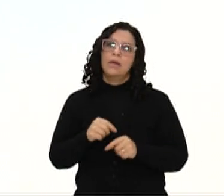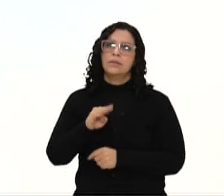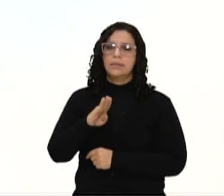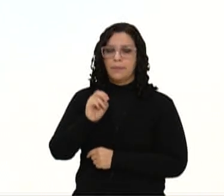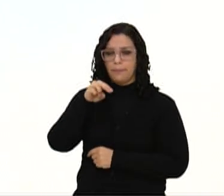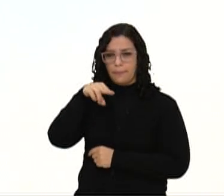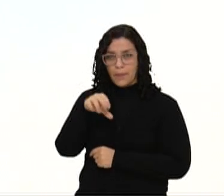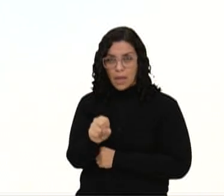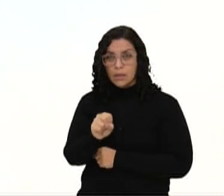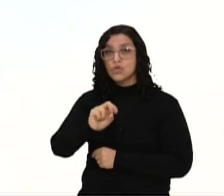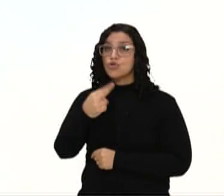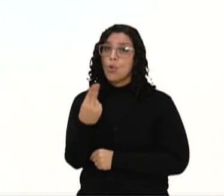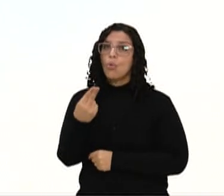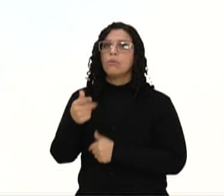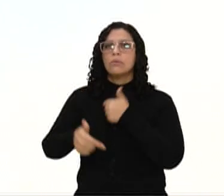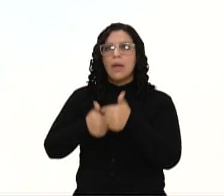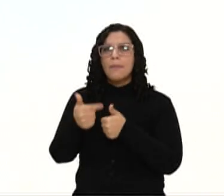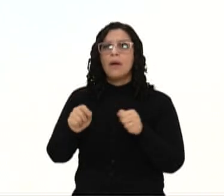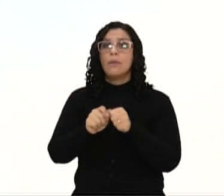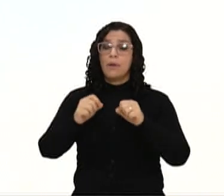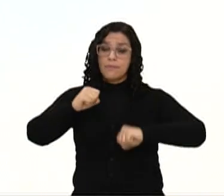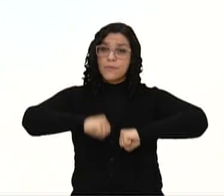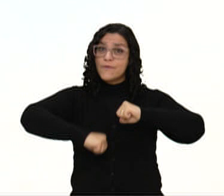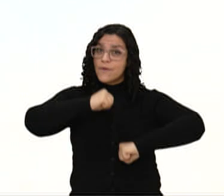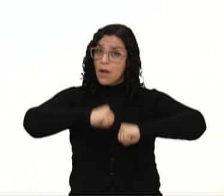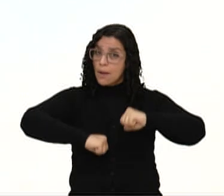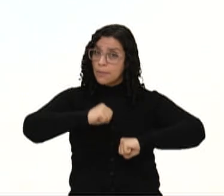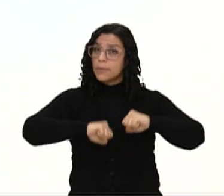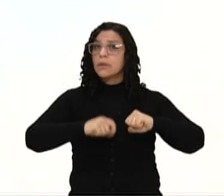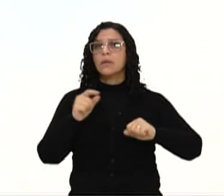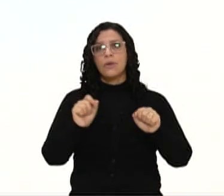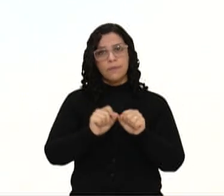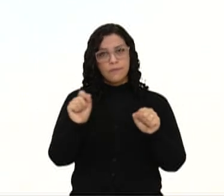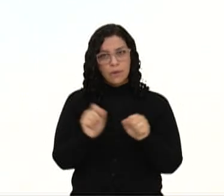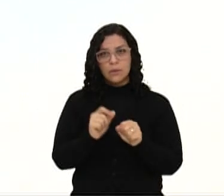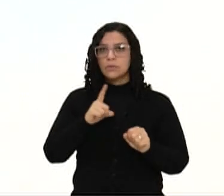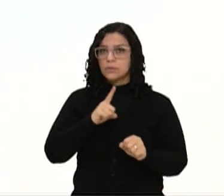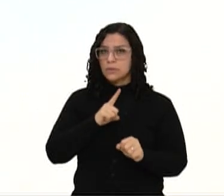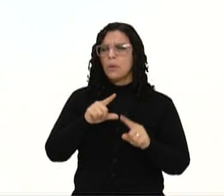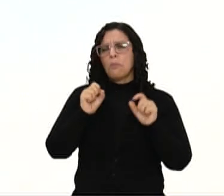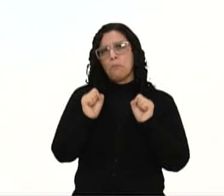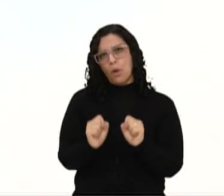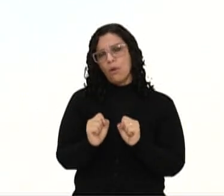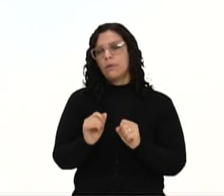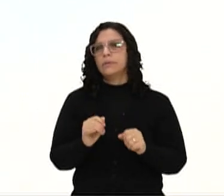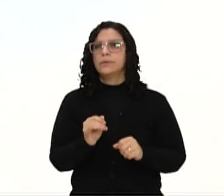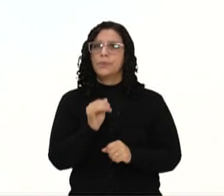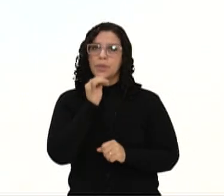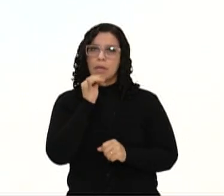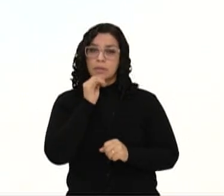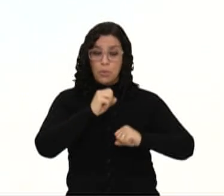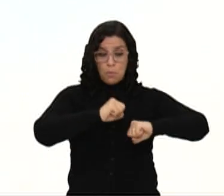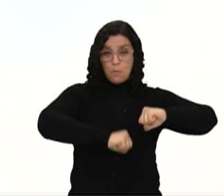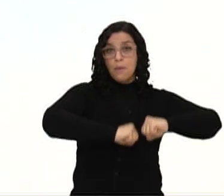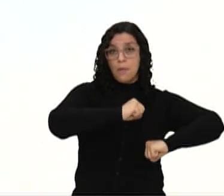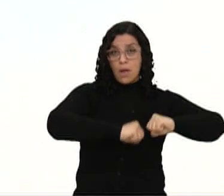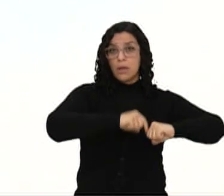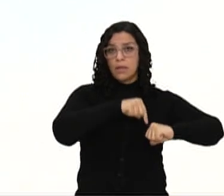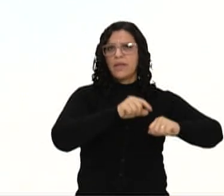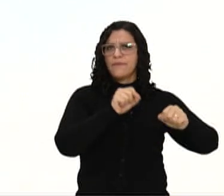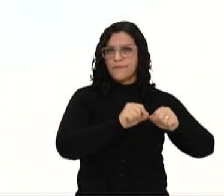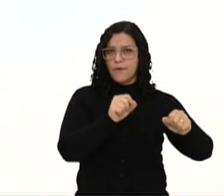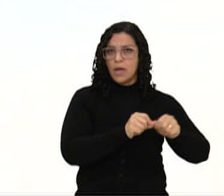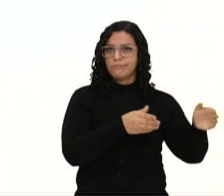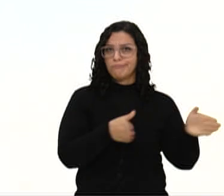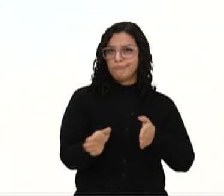produzir é elaborar, é fabricar alguma coisa, certo? Que pode ser uma máquina que vai